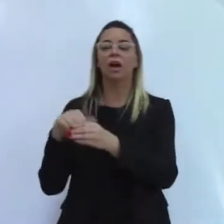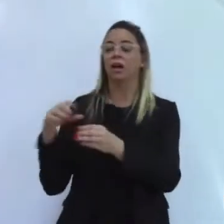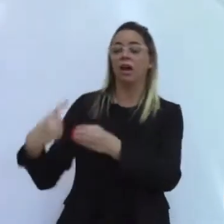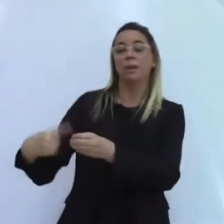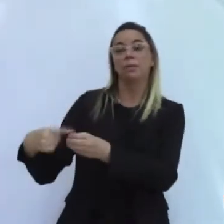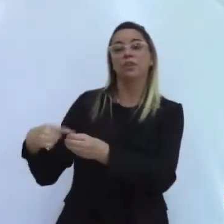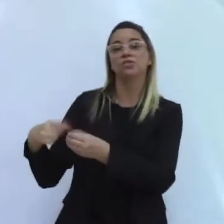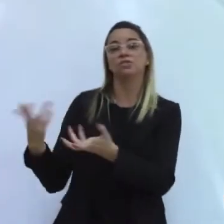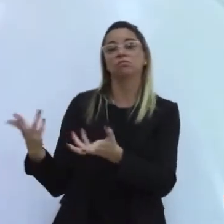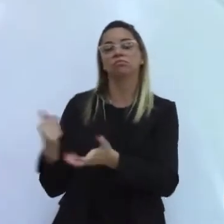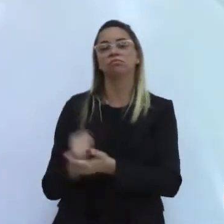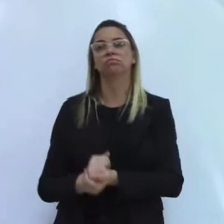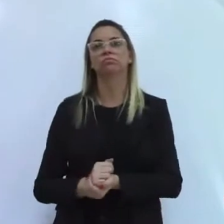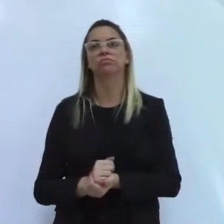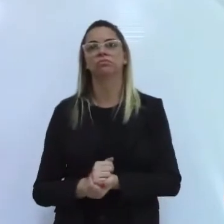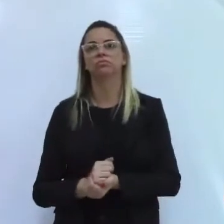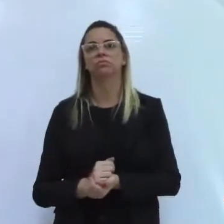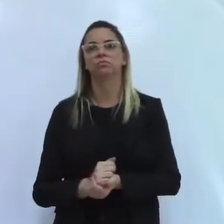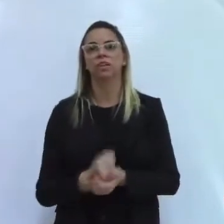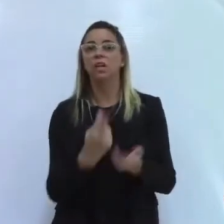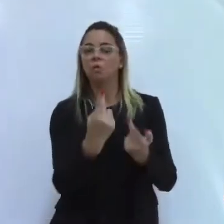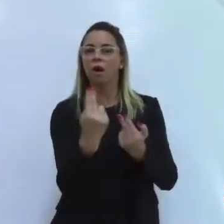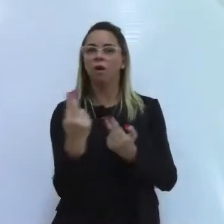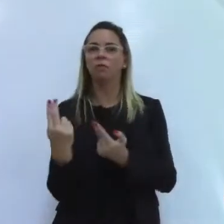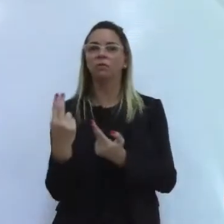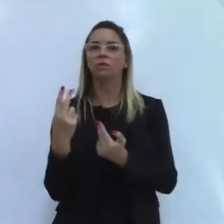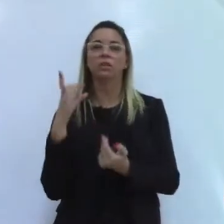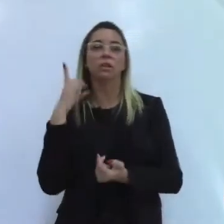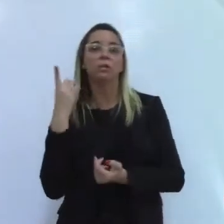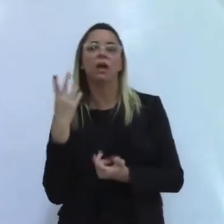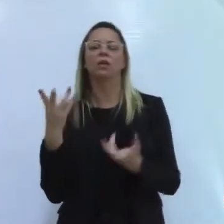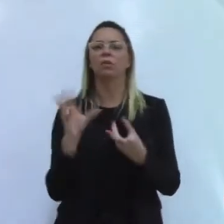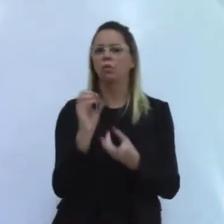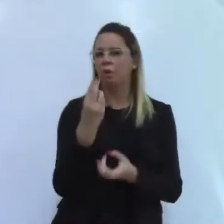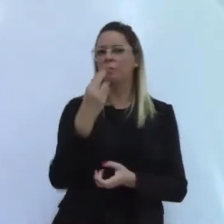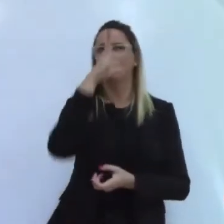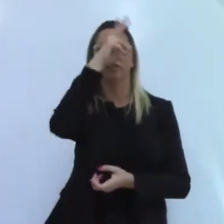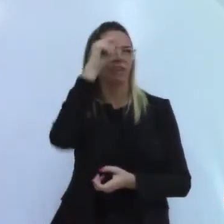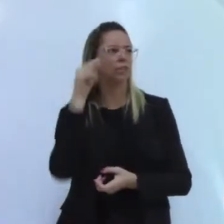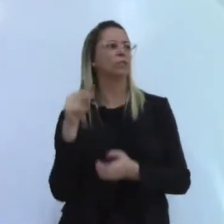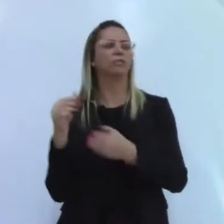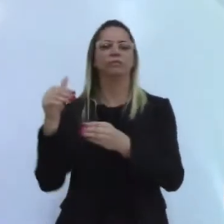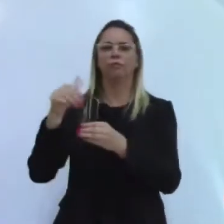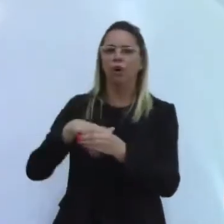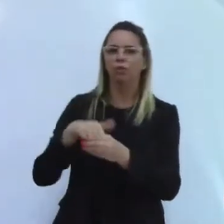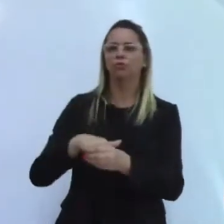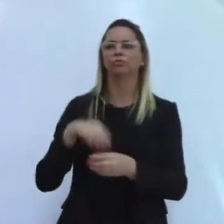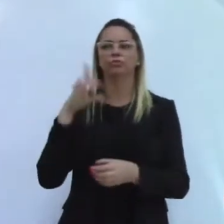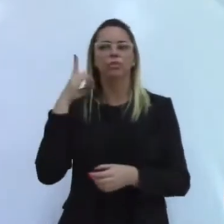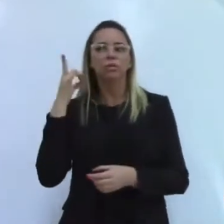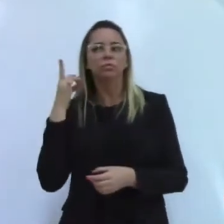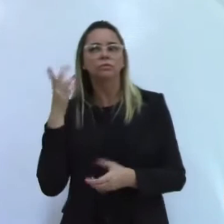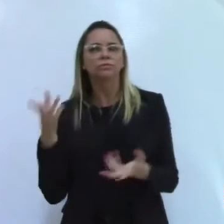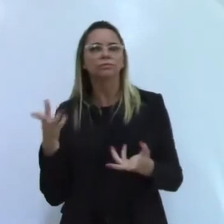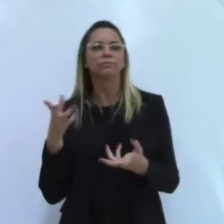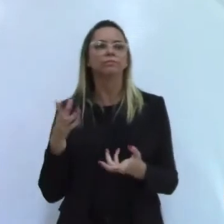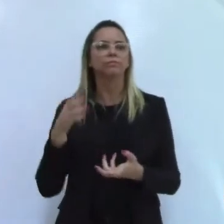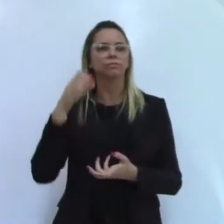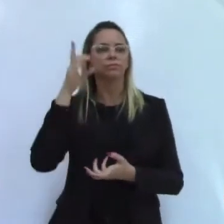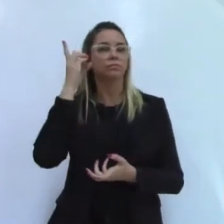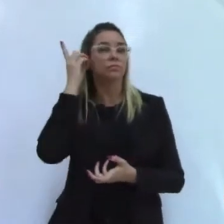Da mesma forma que fomos agora pedir para prefeito, vamos estar lá pedindo para deputado, para a nossa ex-prefeita Débora